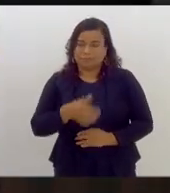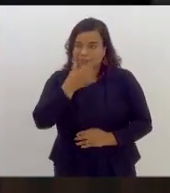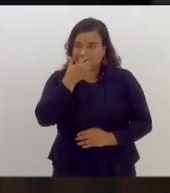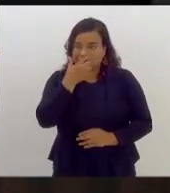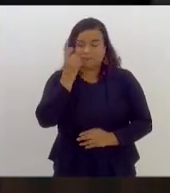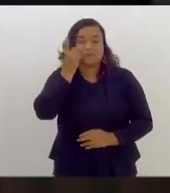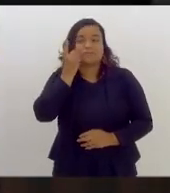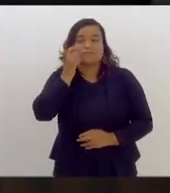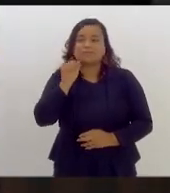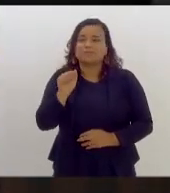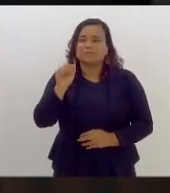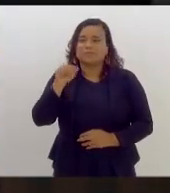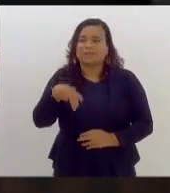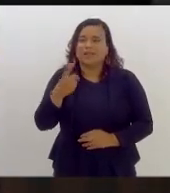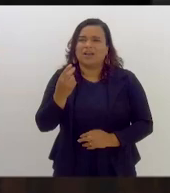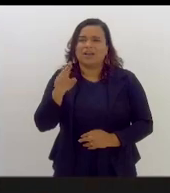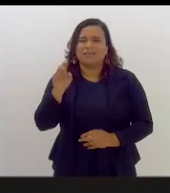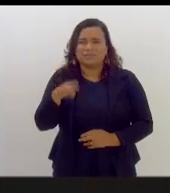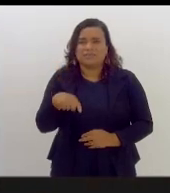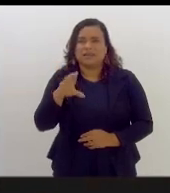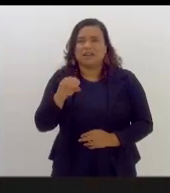Deputado André Correia, por favor.